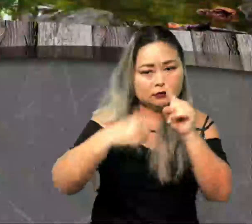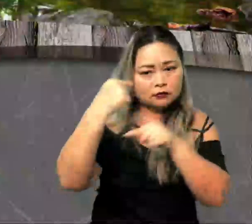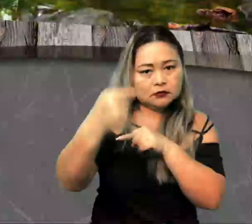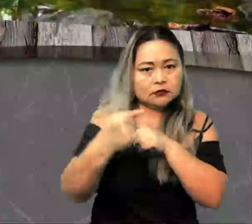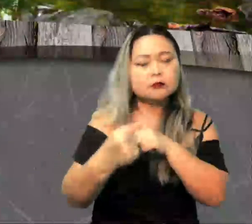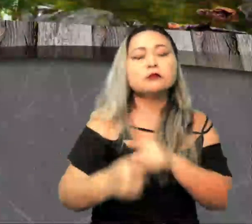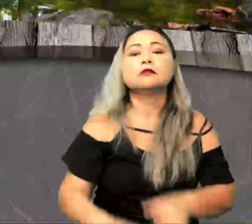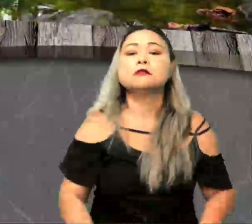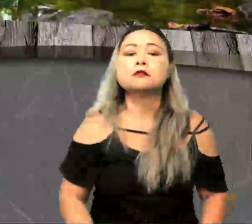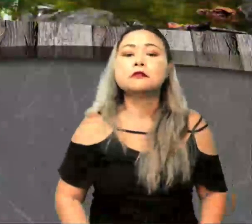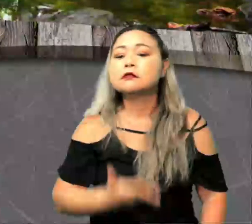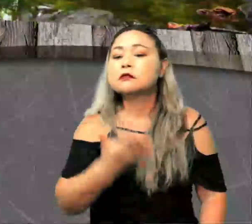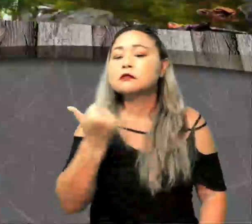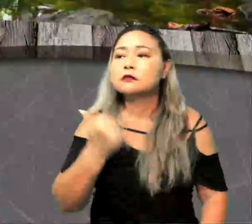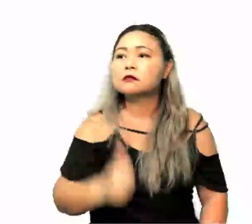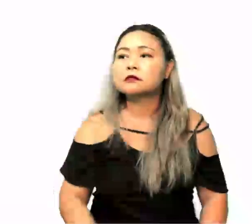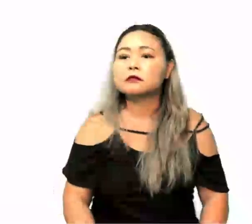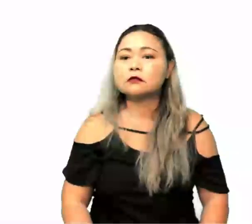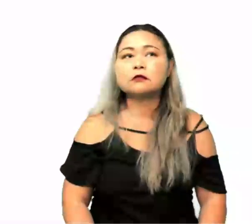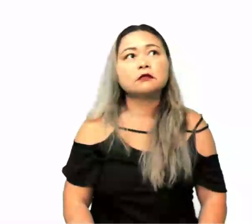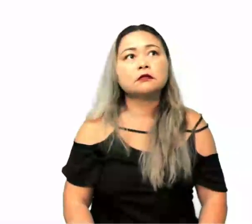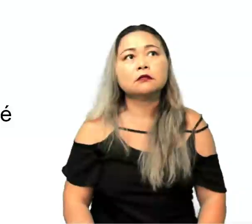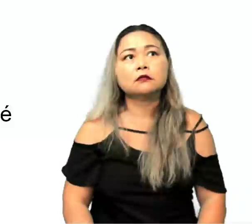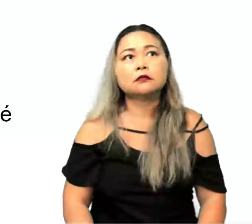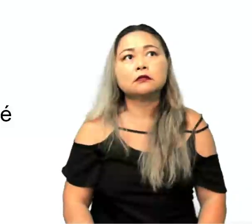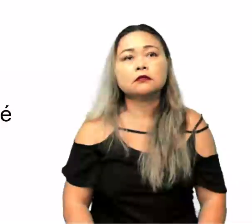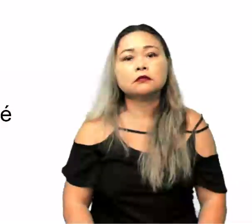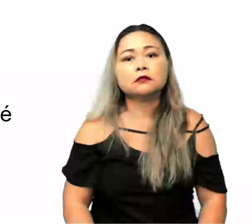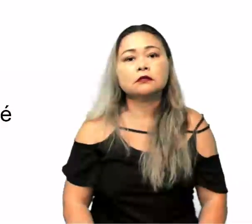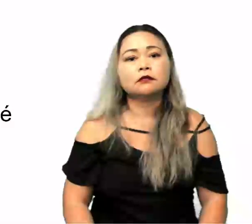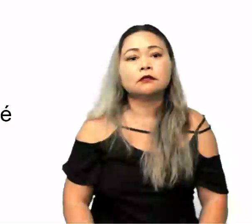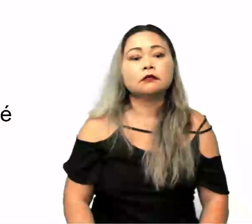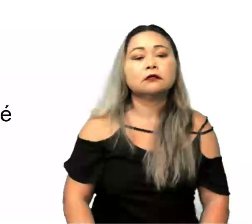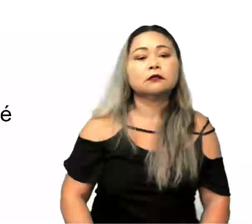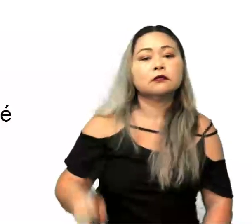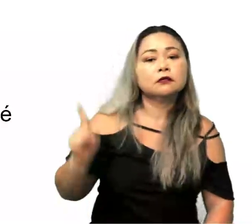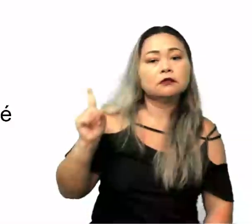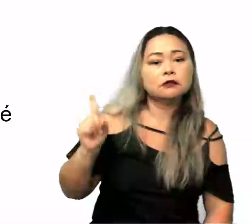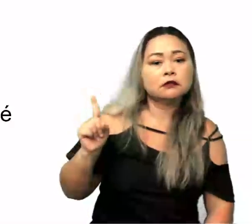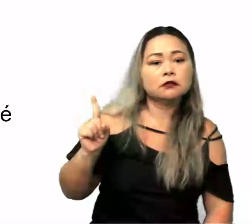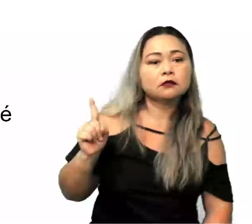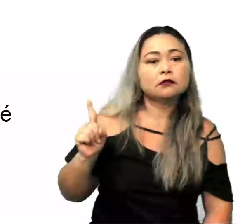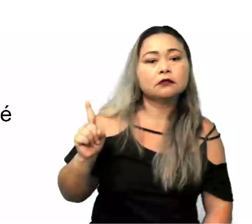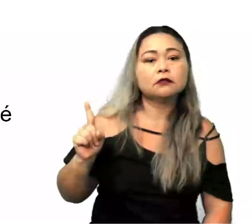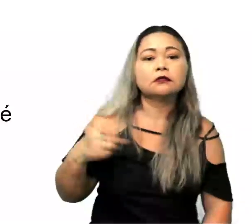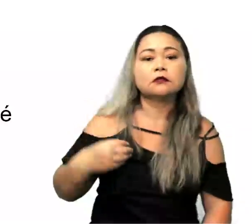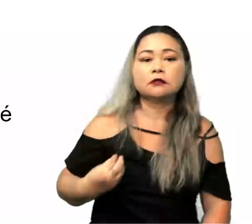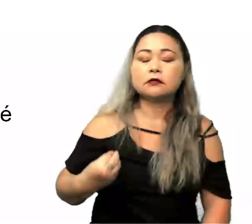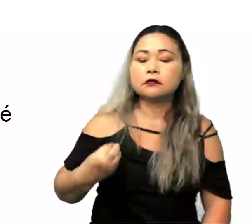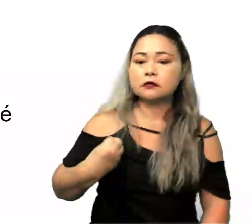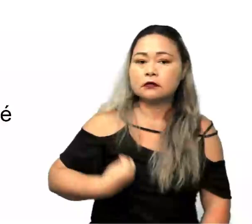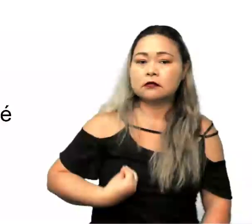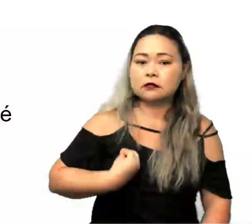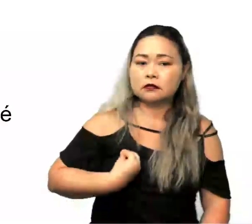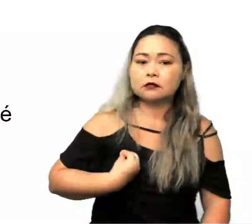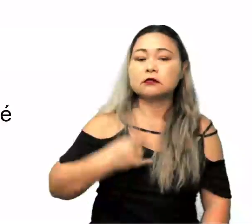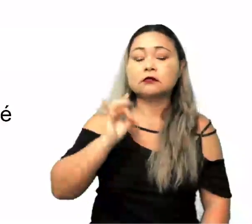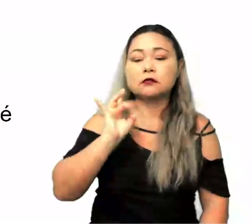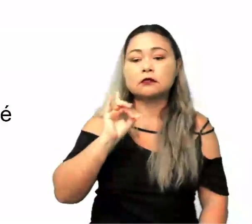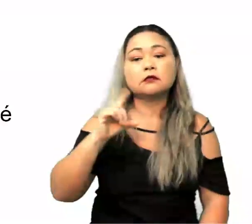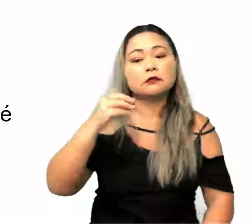futuras. Vamos lá ver quais são esses 3 pilares? Então, olha só. A vida